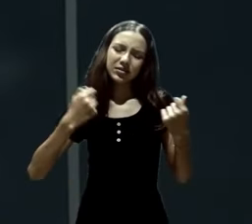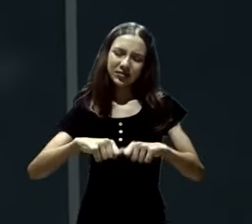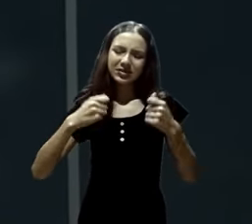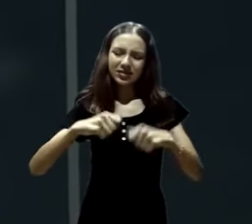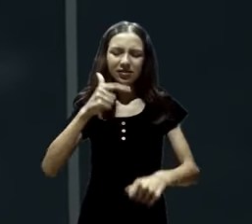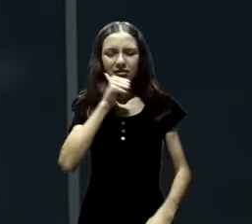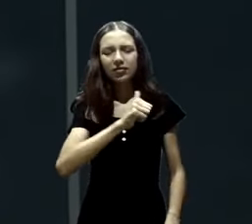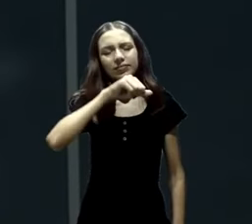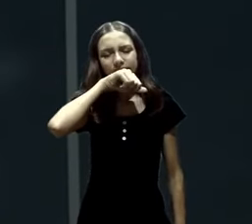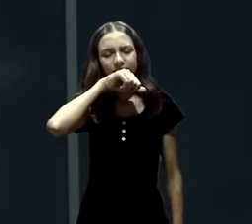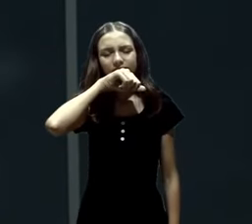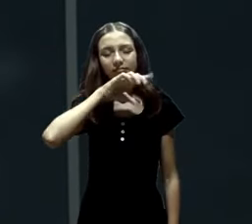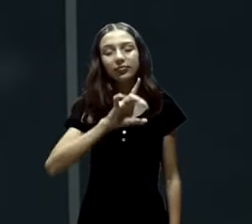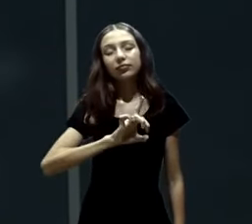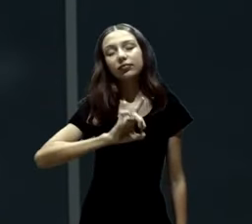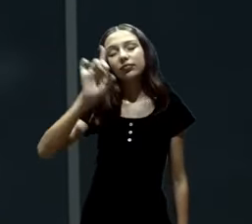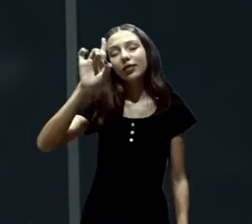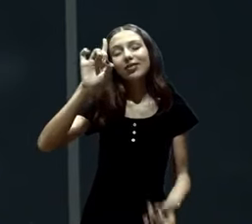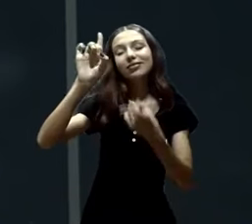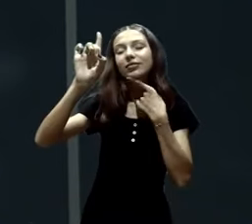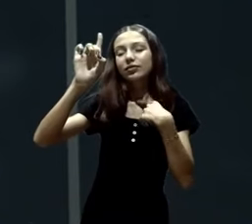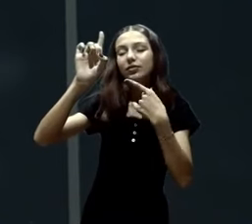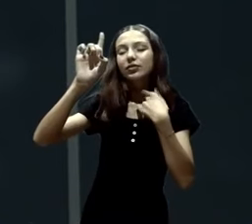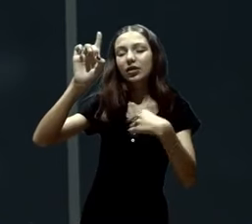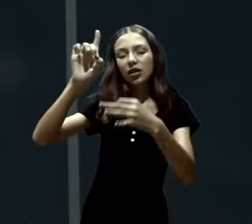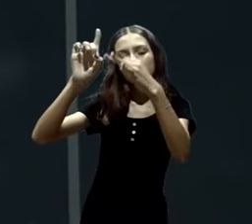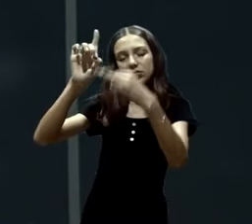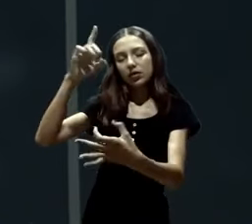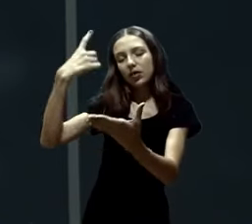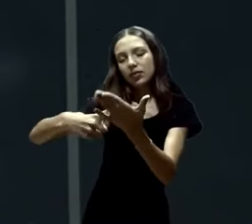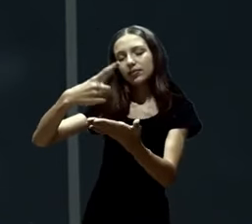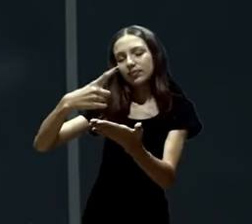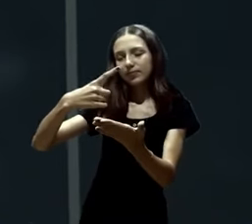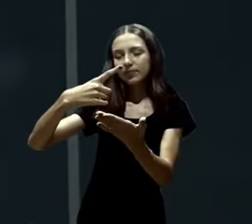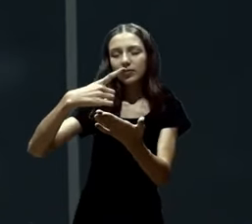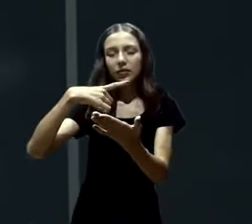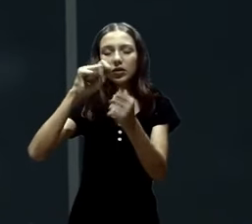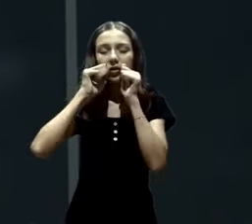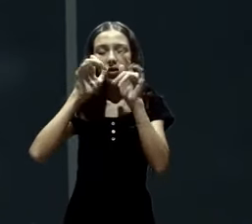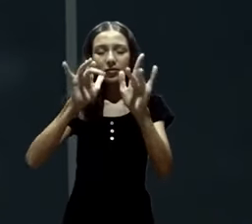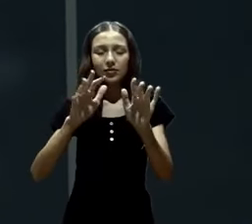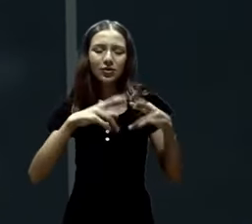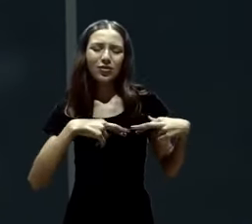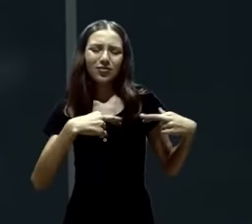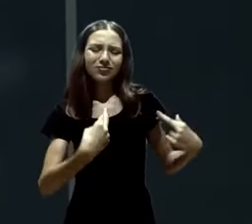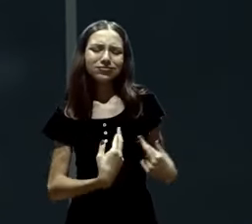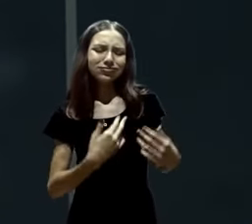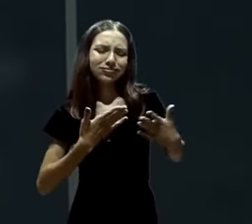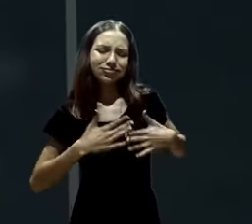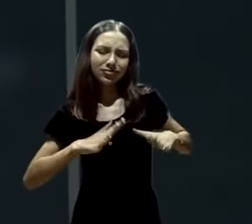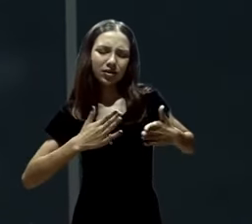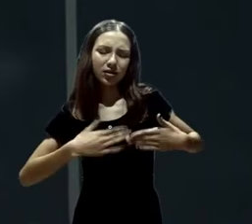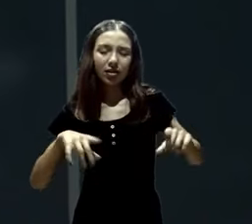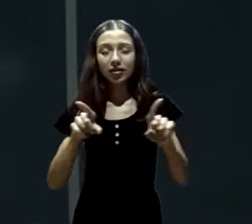mães. Deus, foi a tua vontade cumprida. Conforta, Senhor. Abençoe as gestantes,